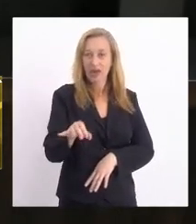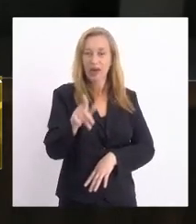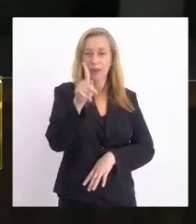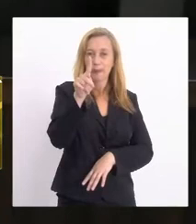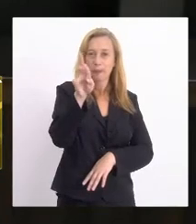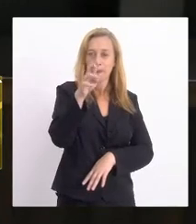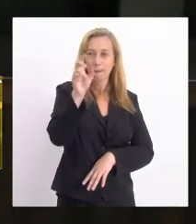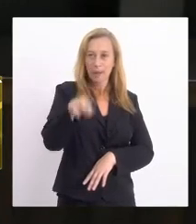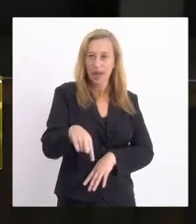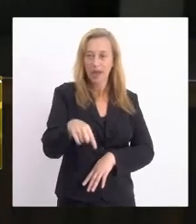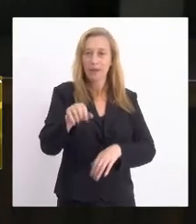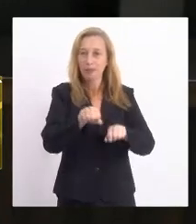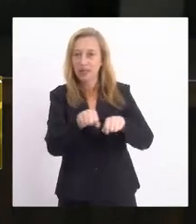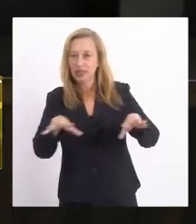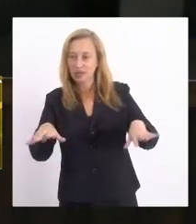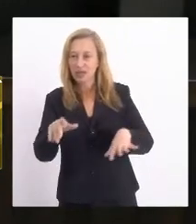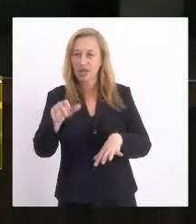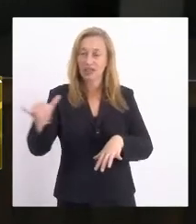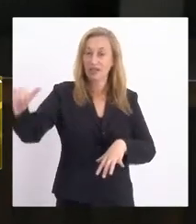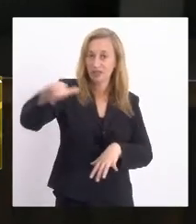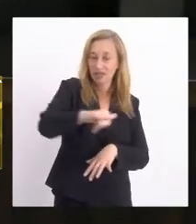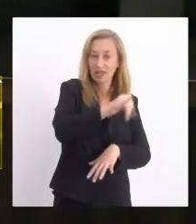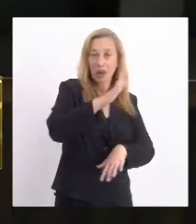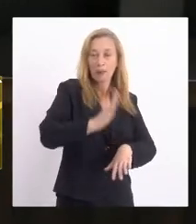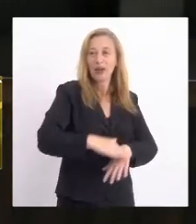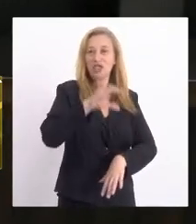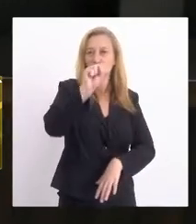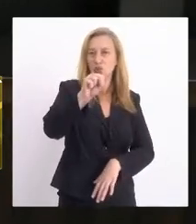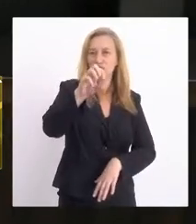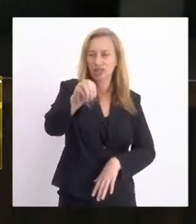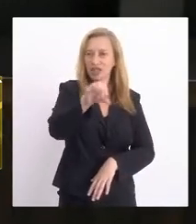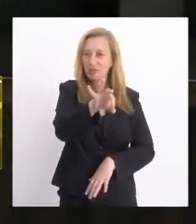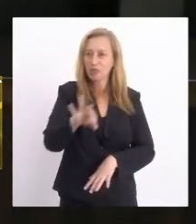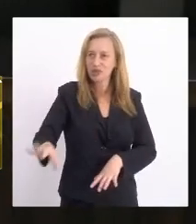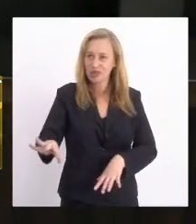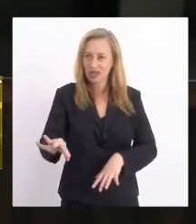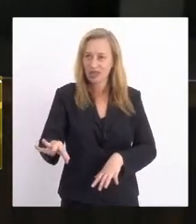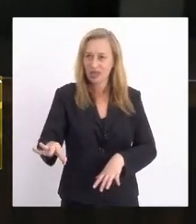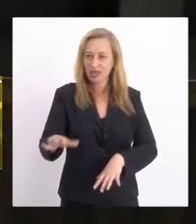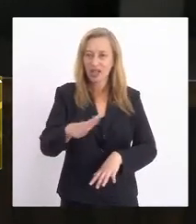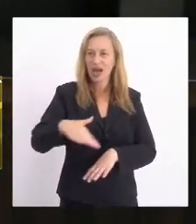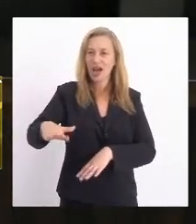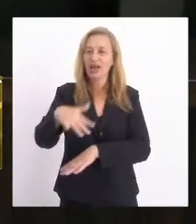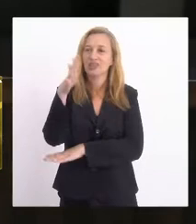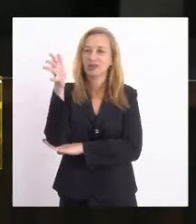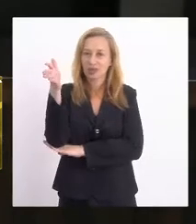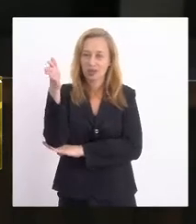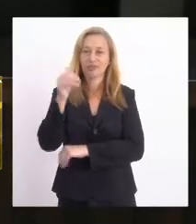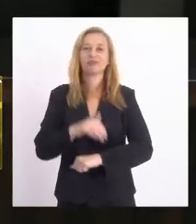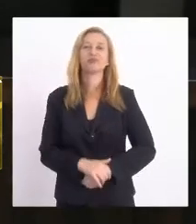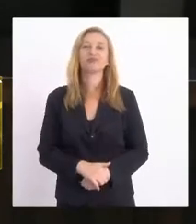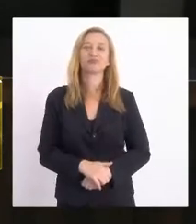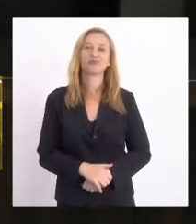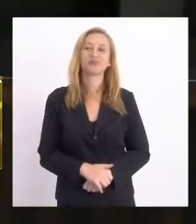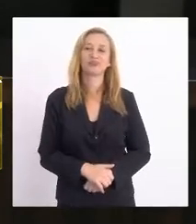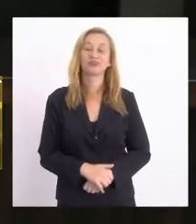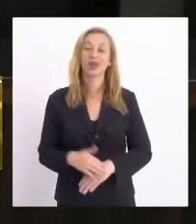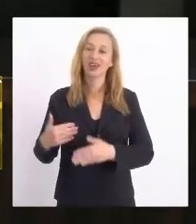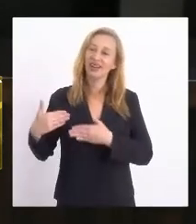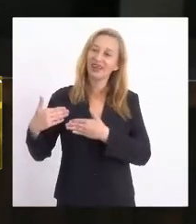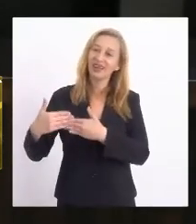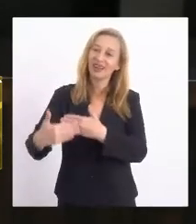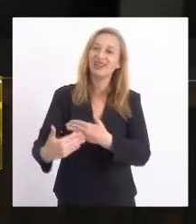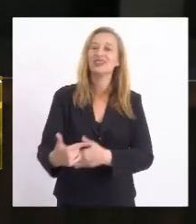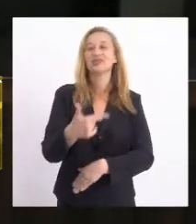pandemia na Aviação e de mais de oitenta por cento de ocupação da rede hoteleira e ao